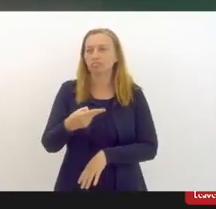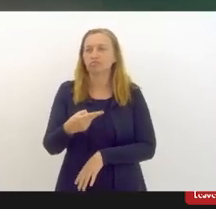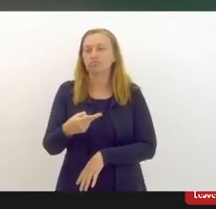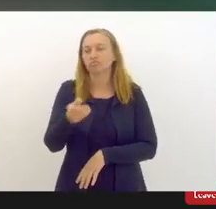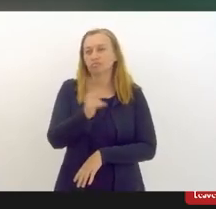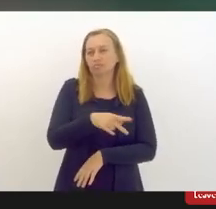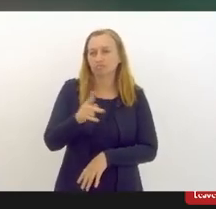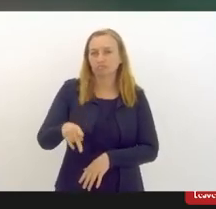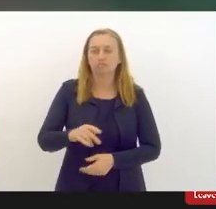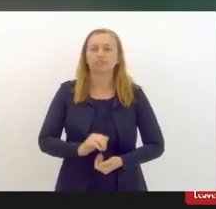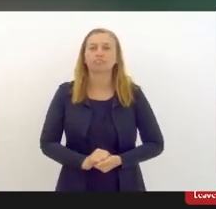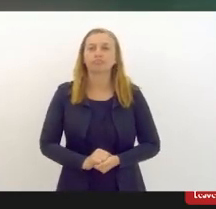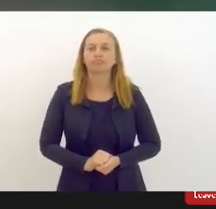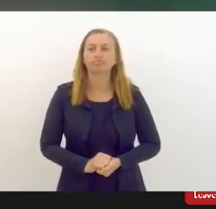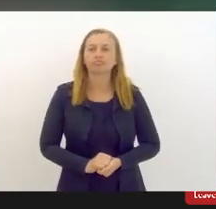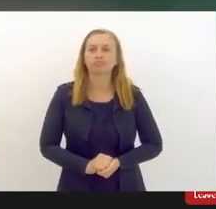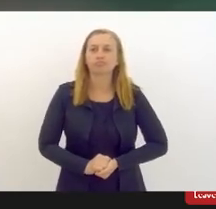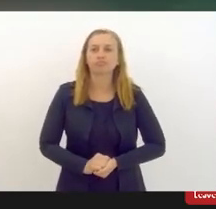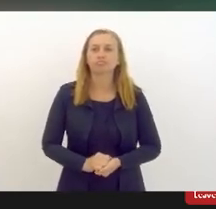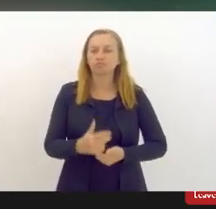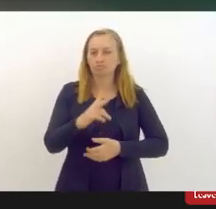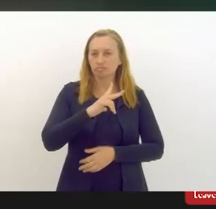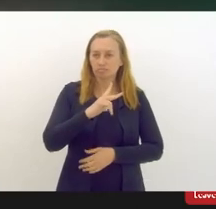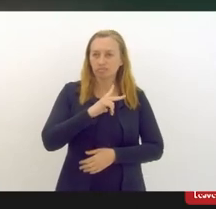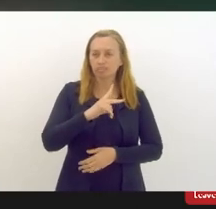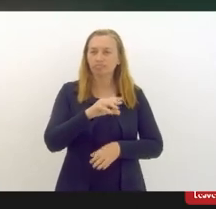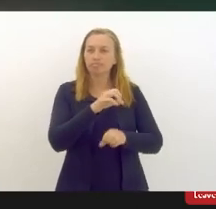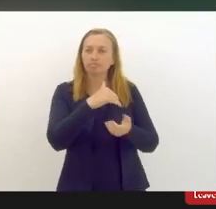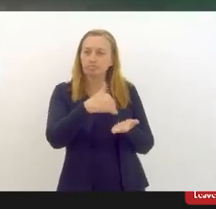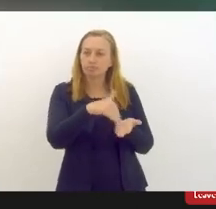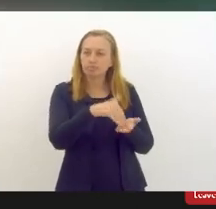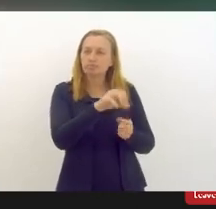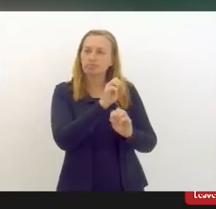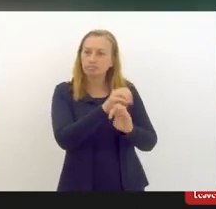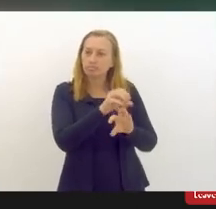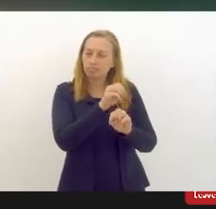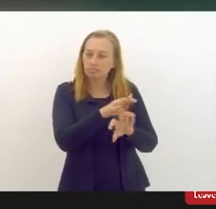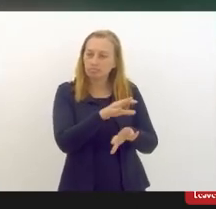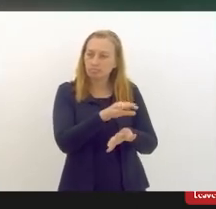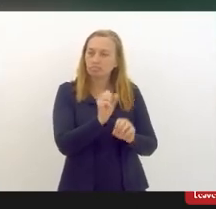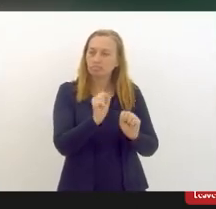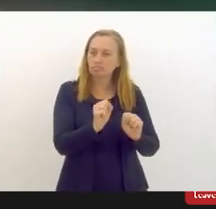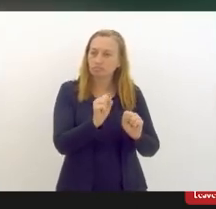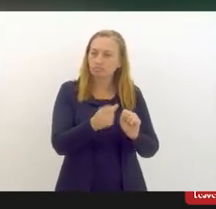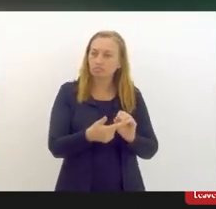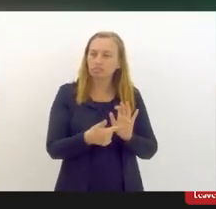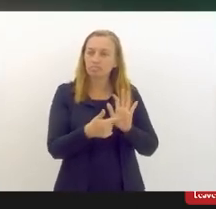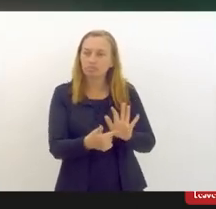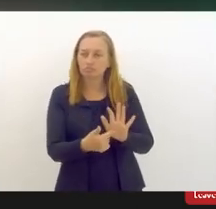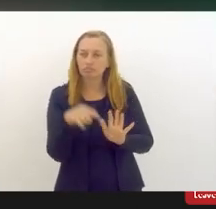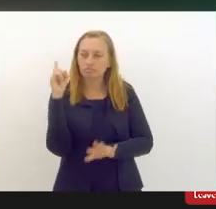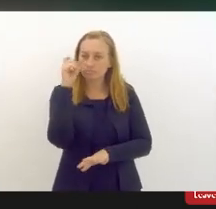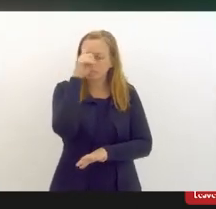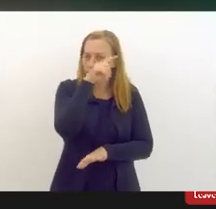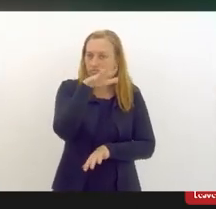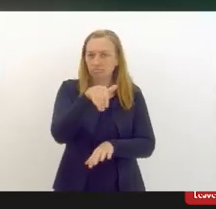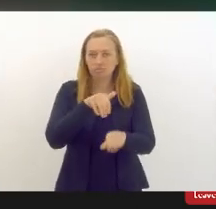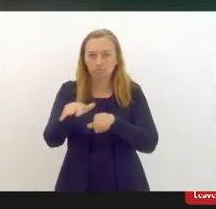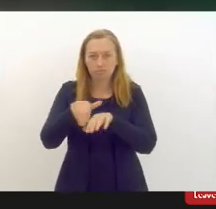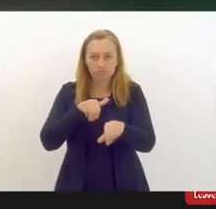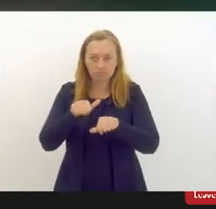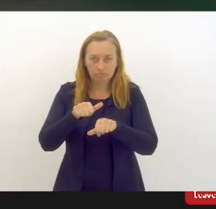Né? Eu acho que talvez a própria SEDUC também possa esclarecer as dificuldades que tem tido nas convocações. Né?